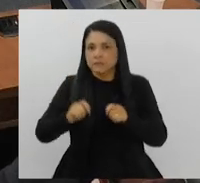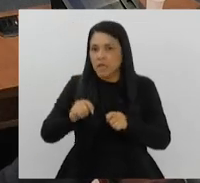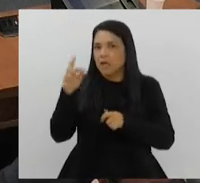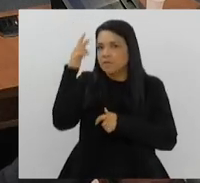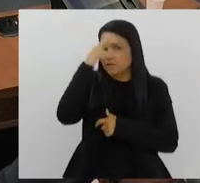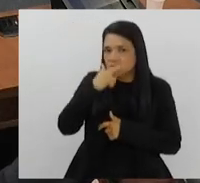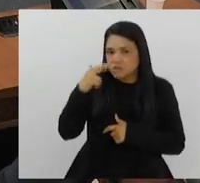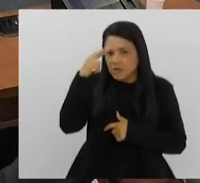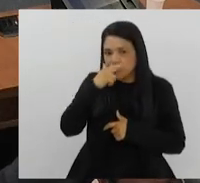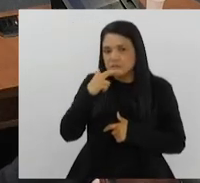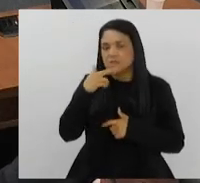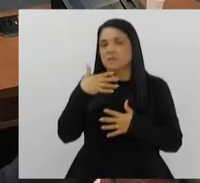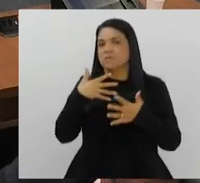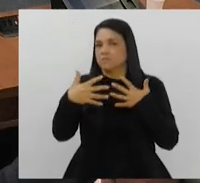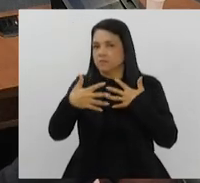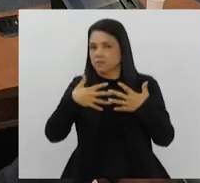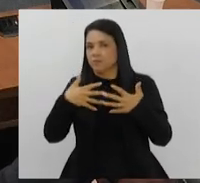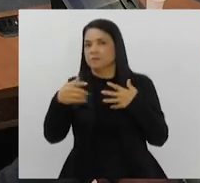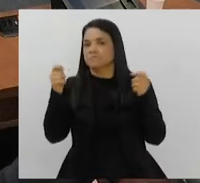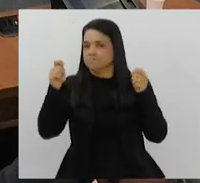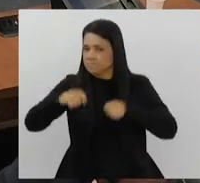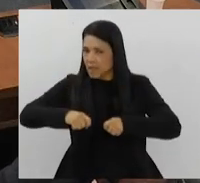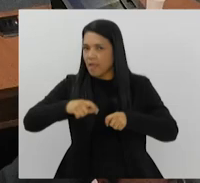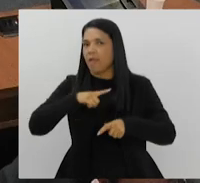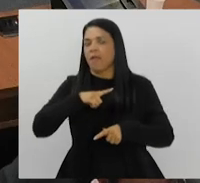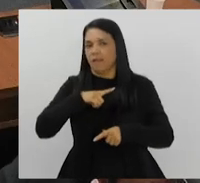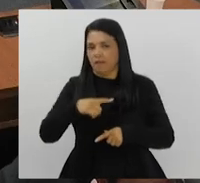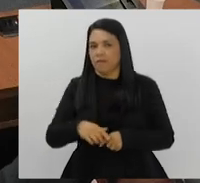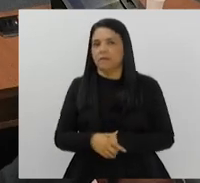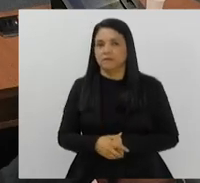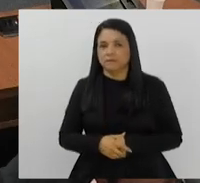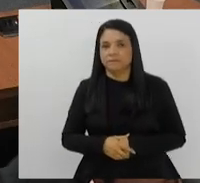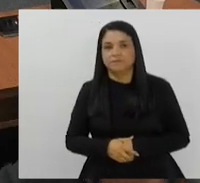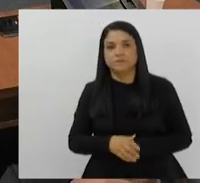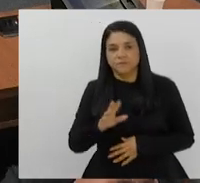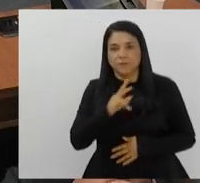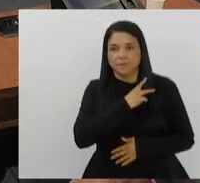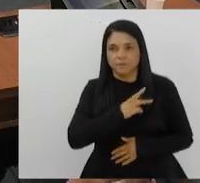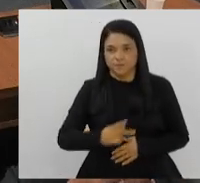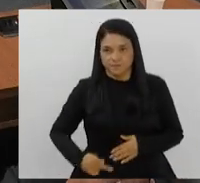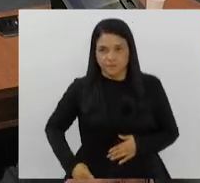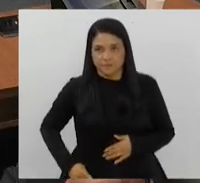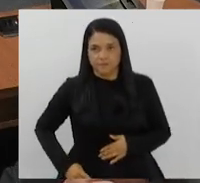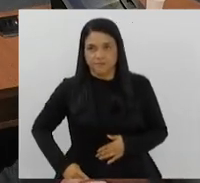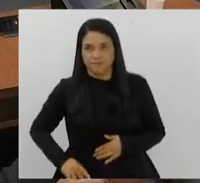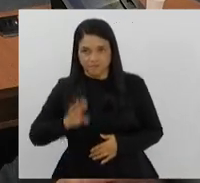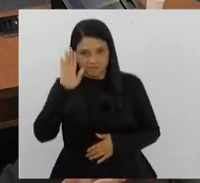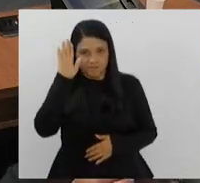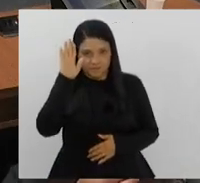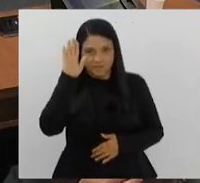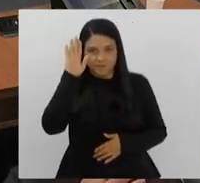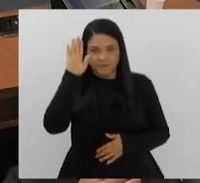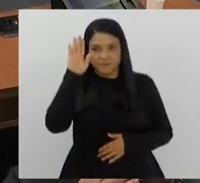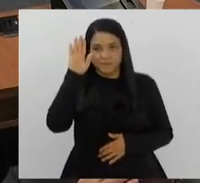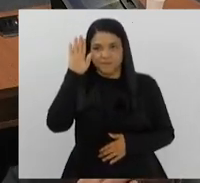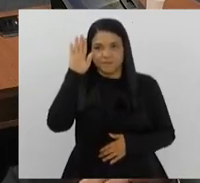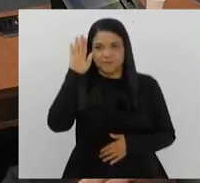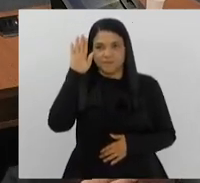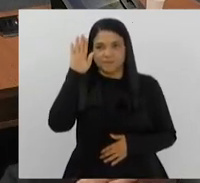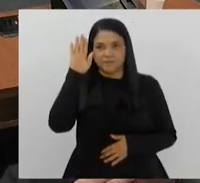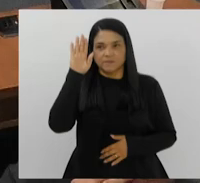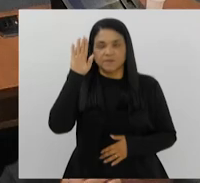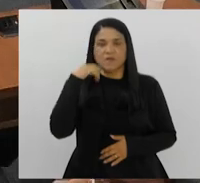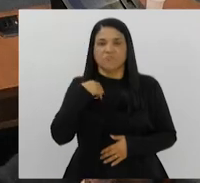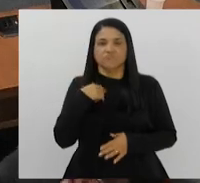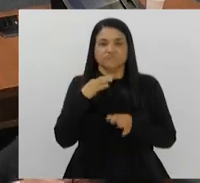ter transparência, também tem, senhor presidente. Senhor presidente, me permite, presidente? Correto. Fala, meu. Não vou